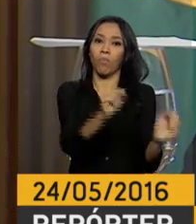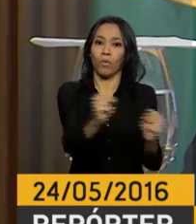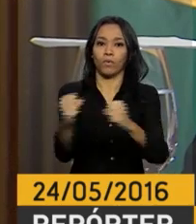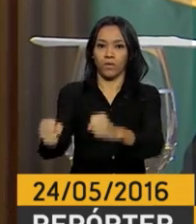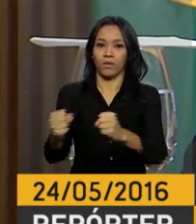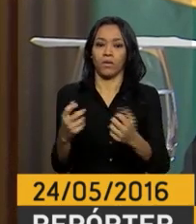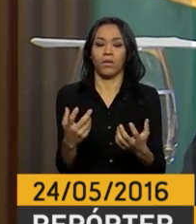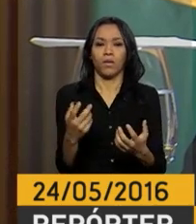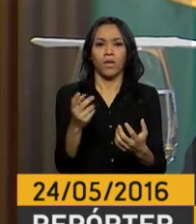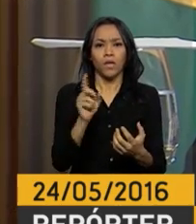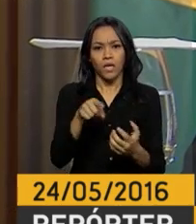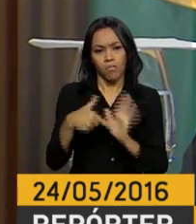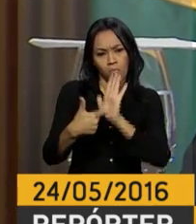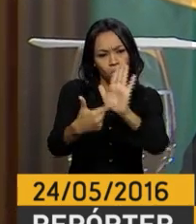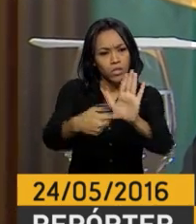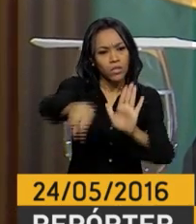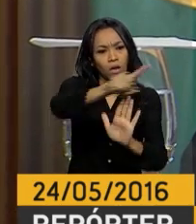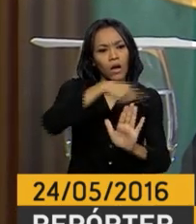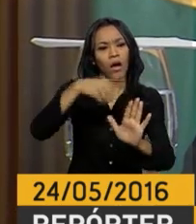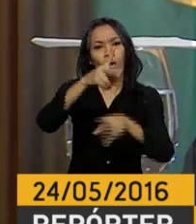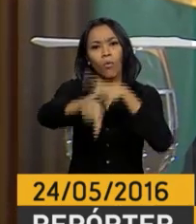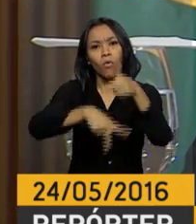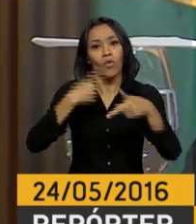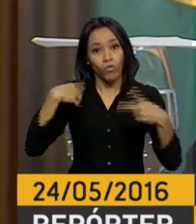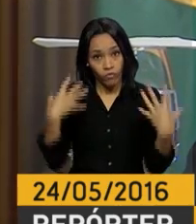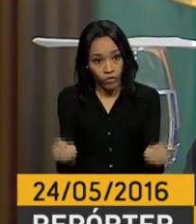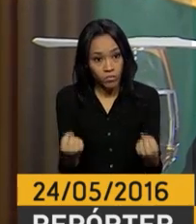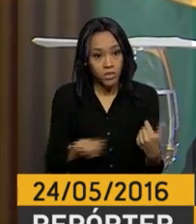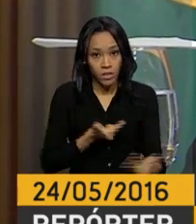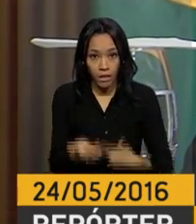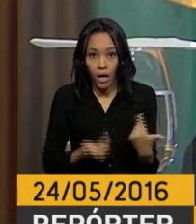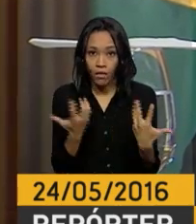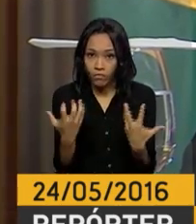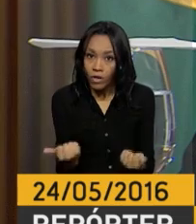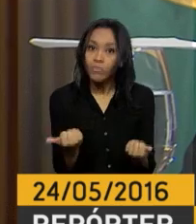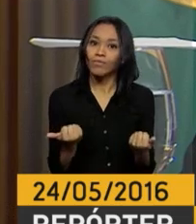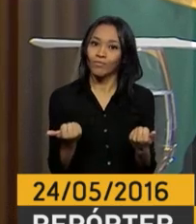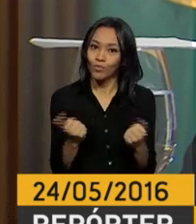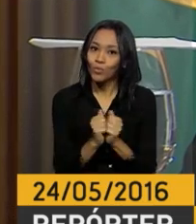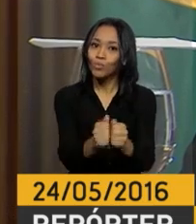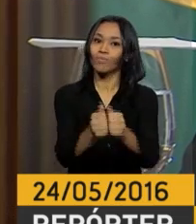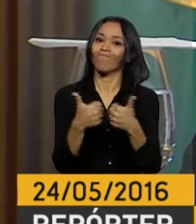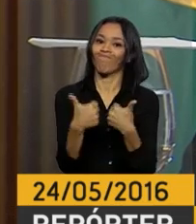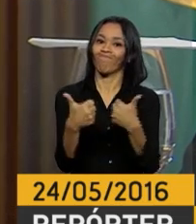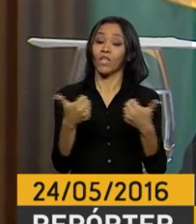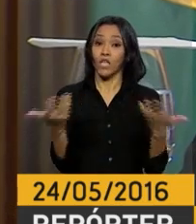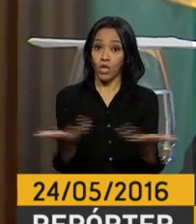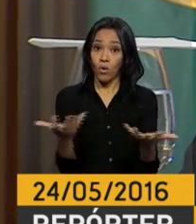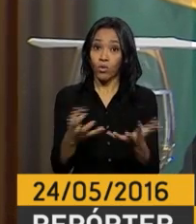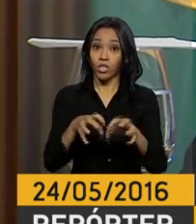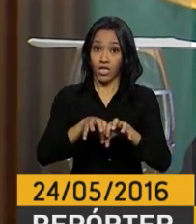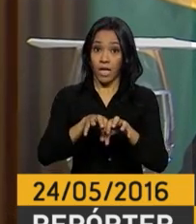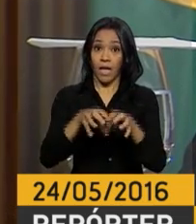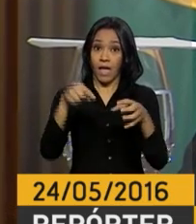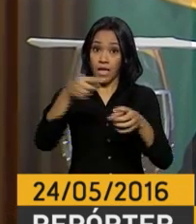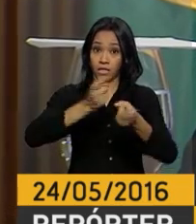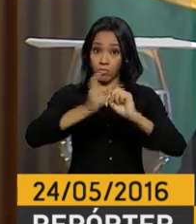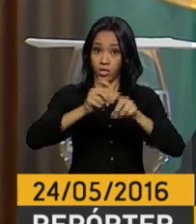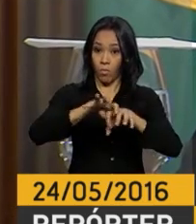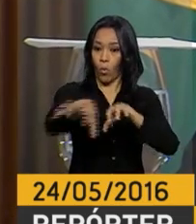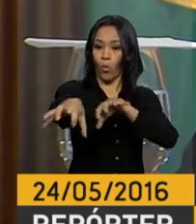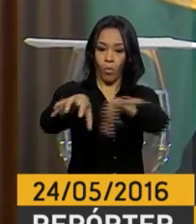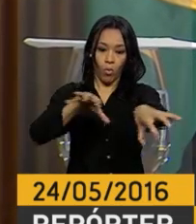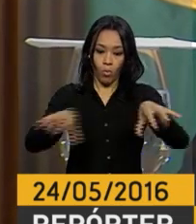de dizer ao povo o seguinte: nós precisamos trabalhar juntos. E hoje, essa descentralização chega a um tal ponto que